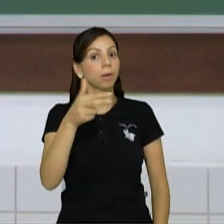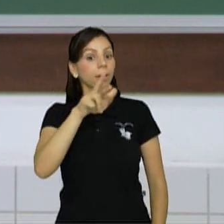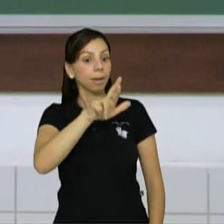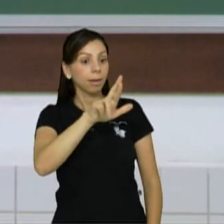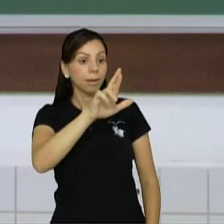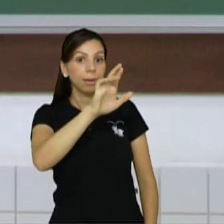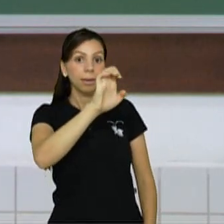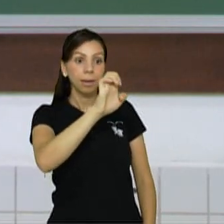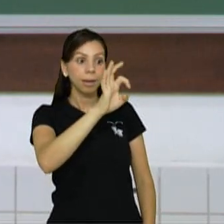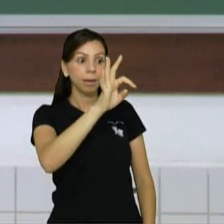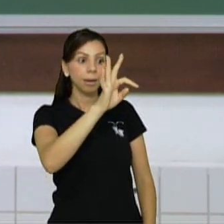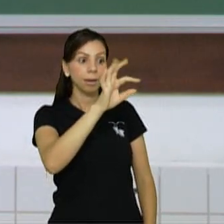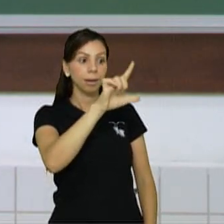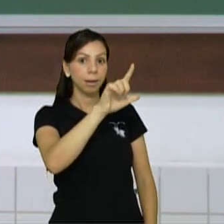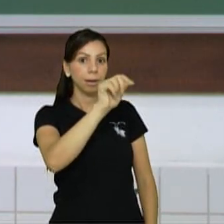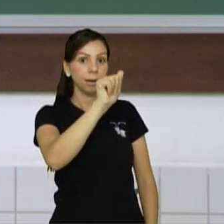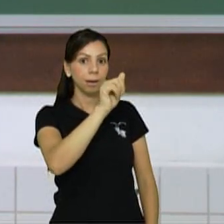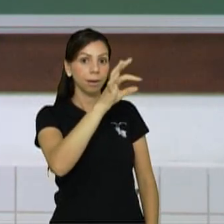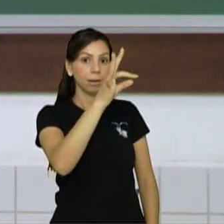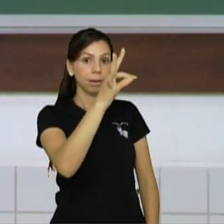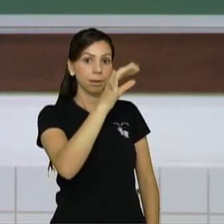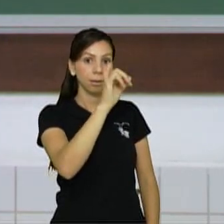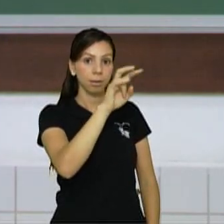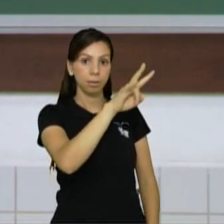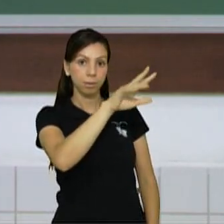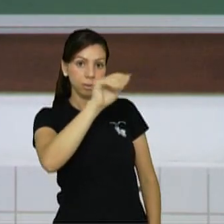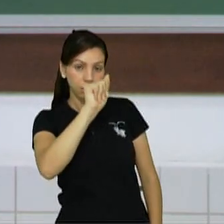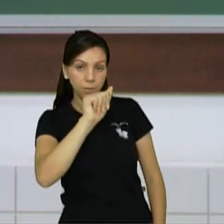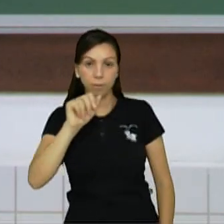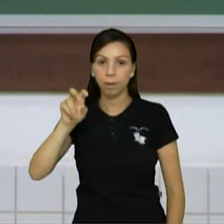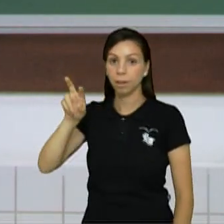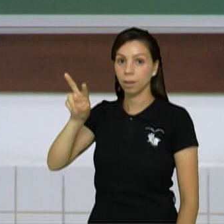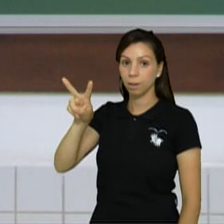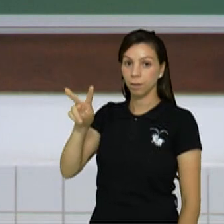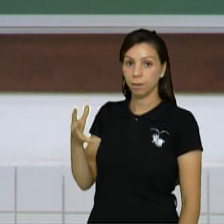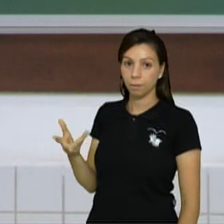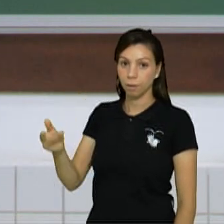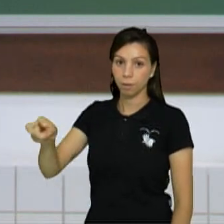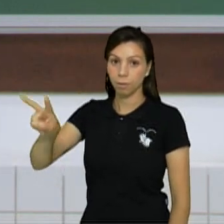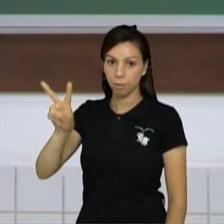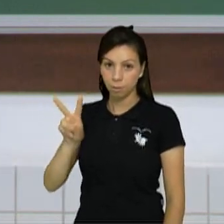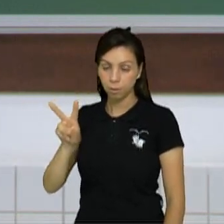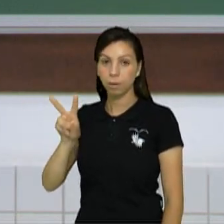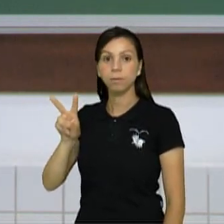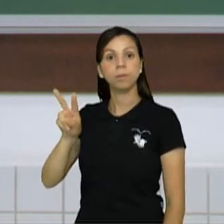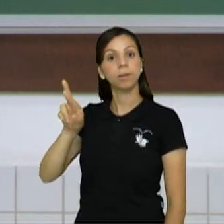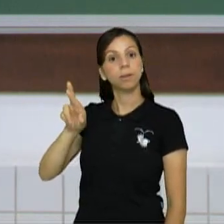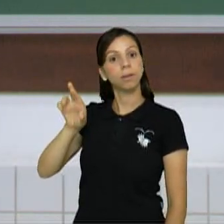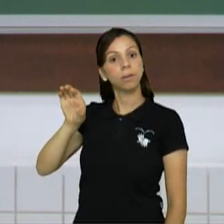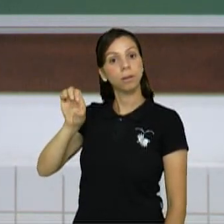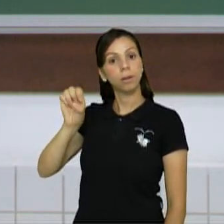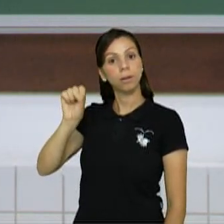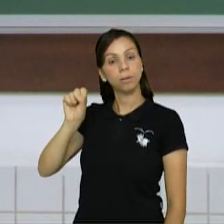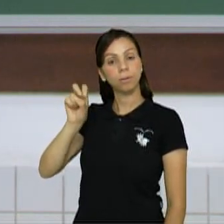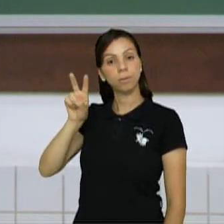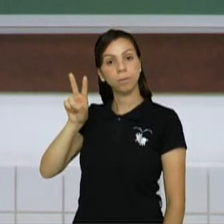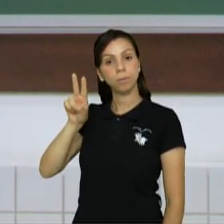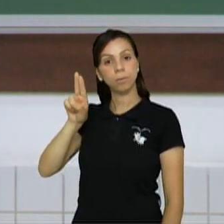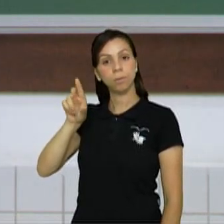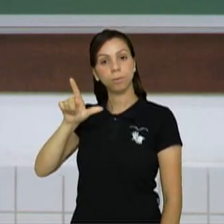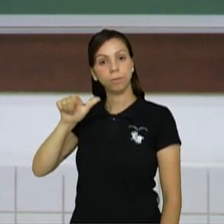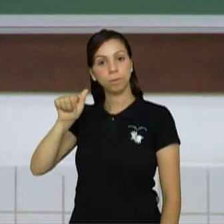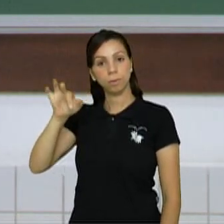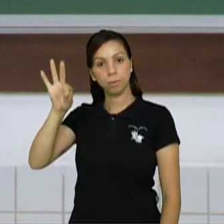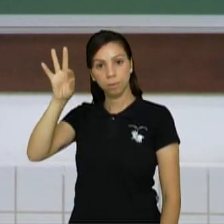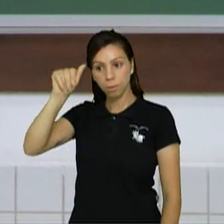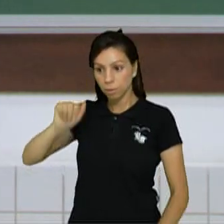resultante, tá? Velocidade resultante é uma coisa, velocidade relativa é outra. Imagine só, o cara que vai a 10 para a esquerda e o